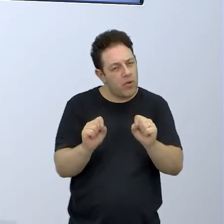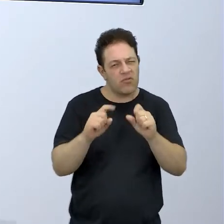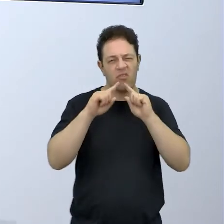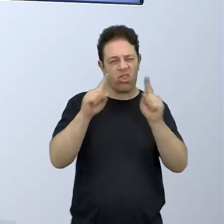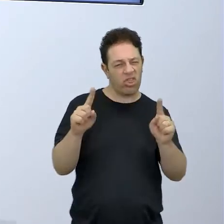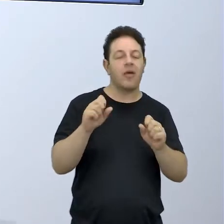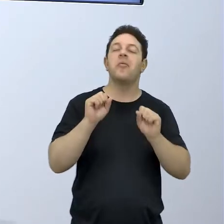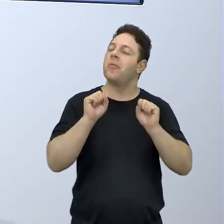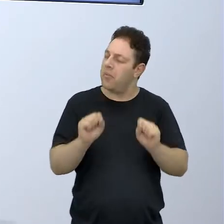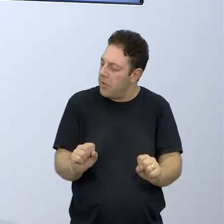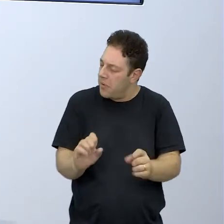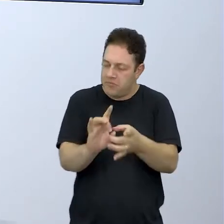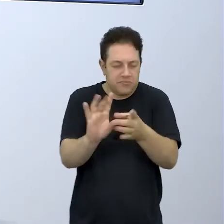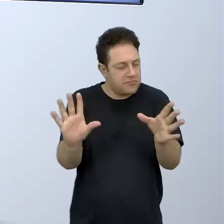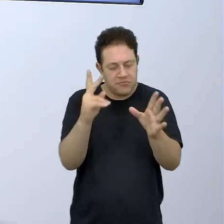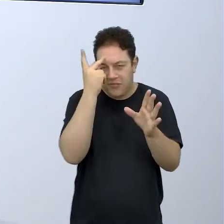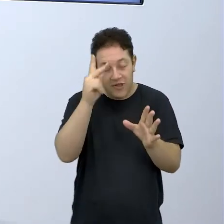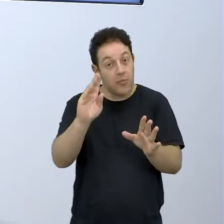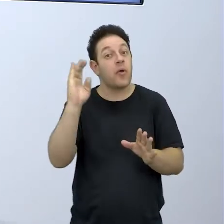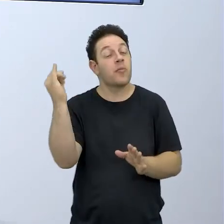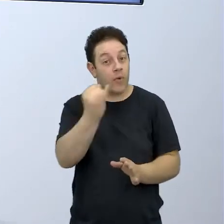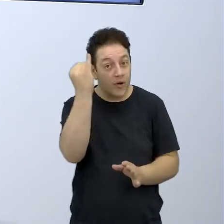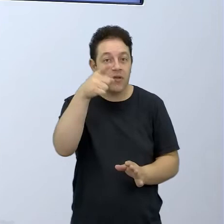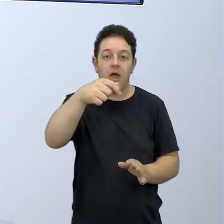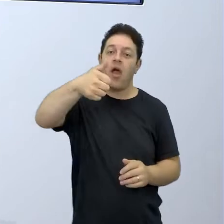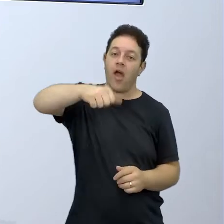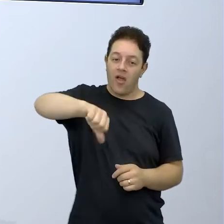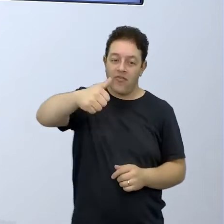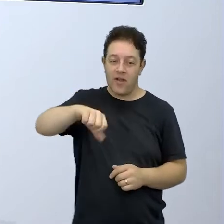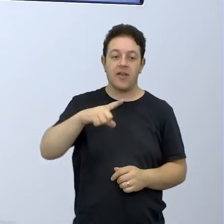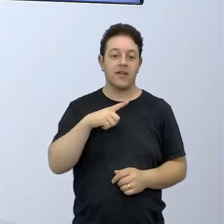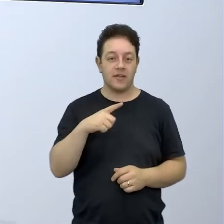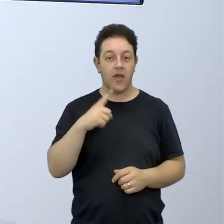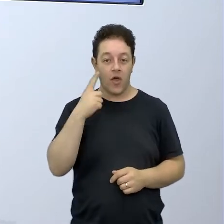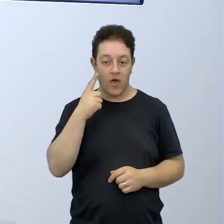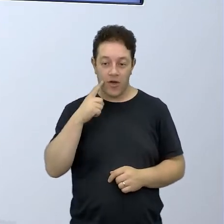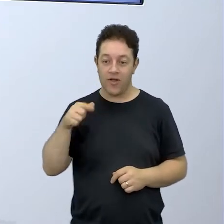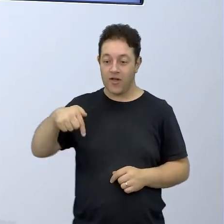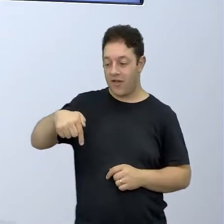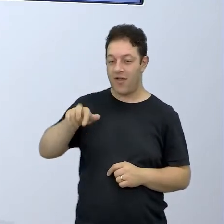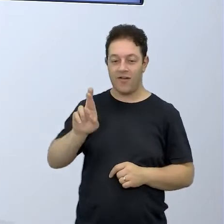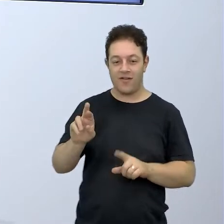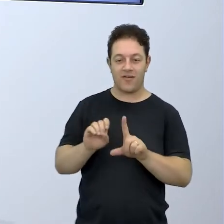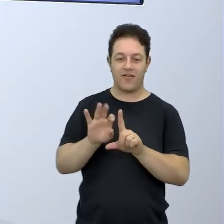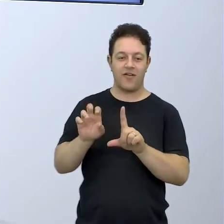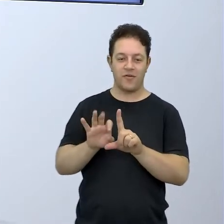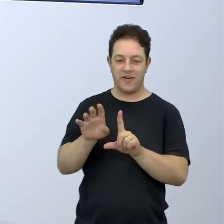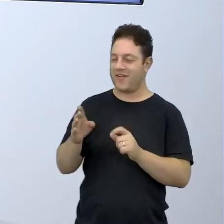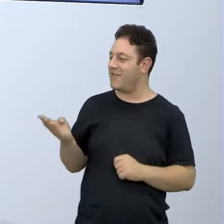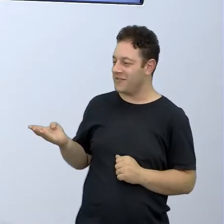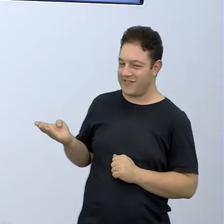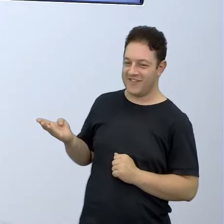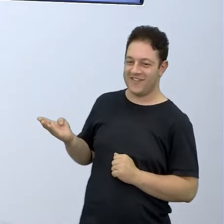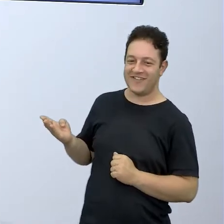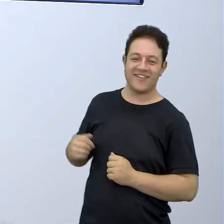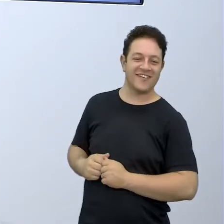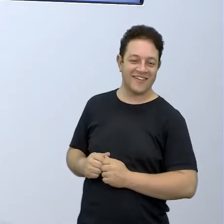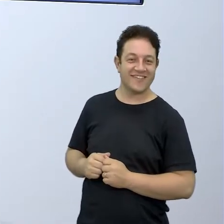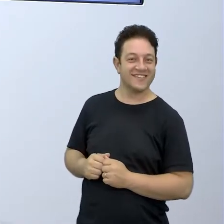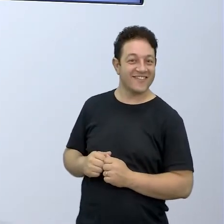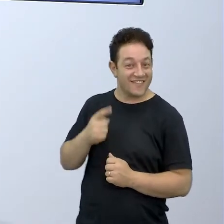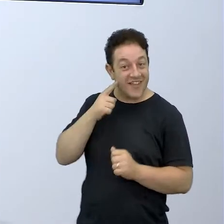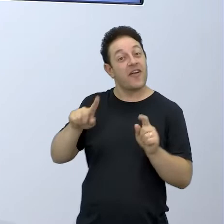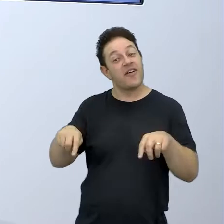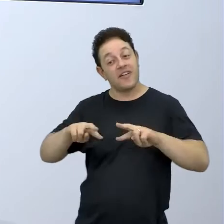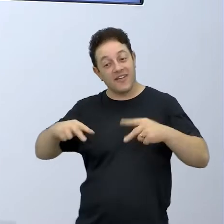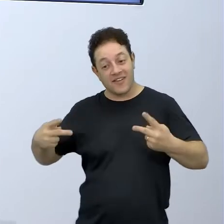a crítica também. O importante é que sempre você faça essa avaliação, vai aparecer para você aqui o QR Code, ou o link para você acessar. É